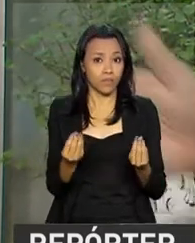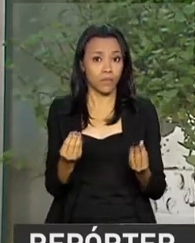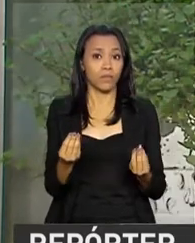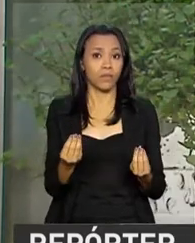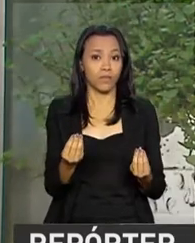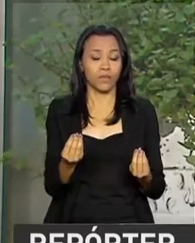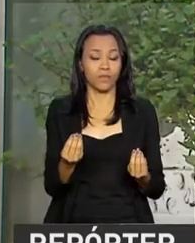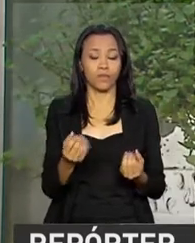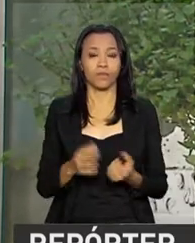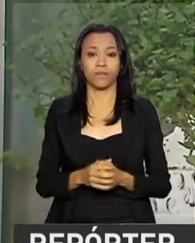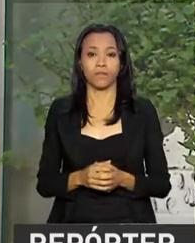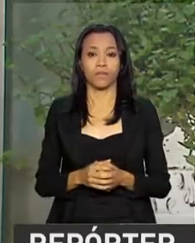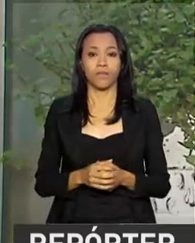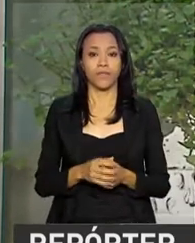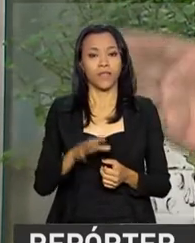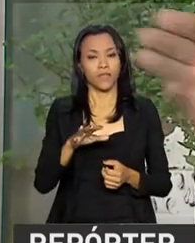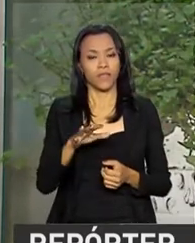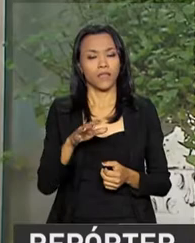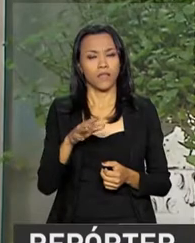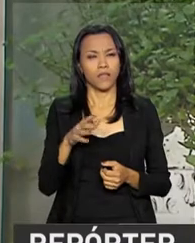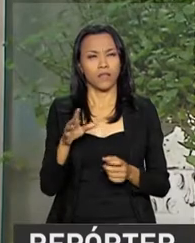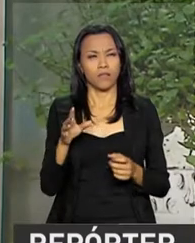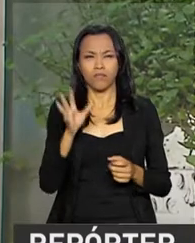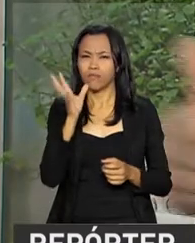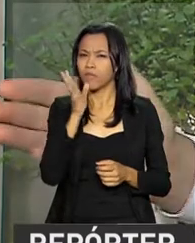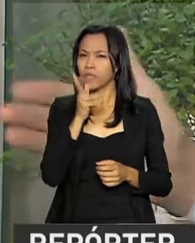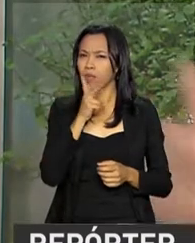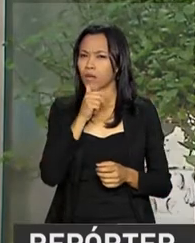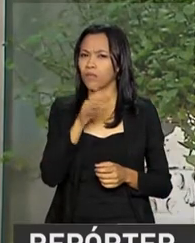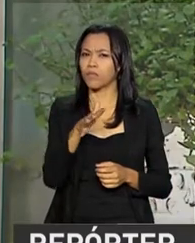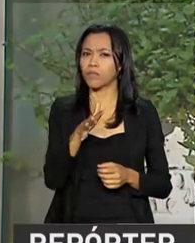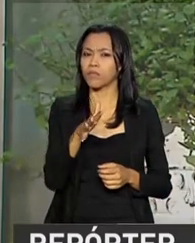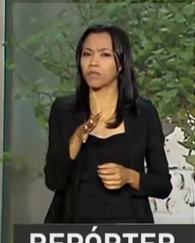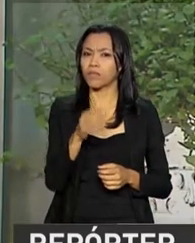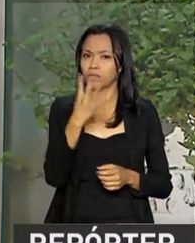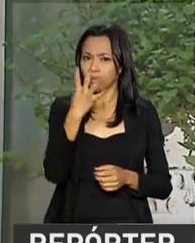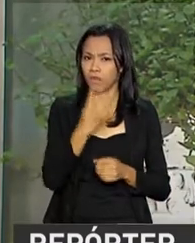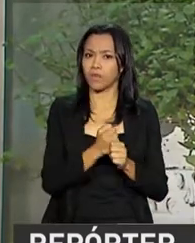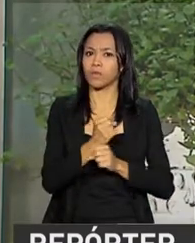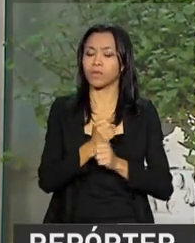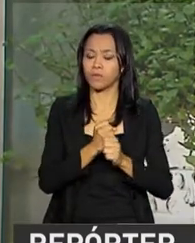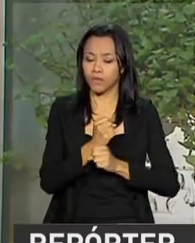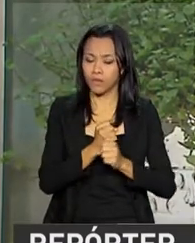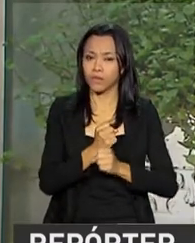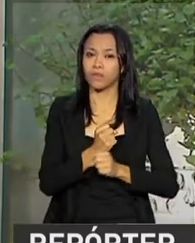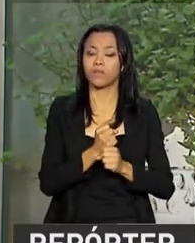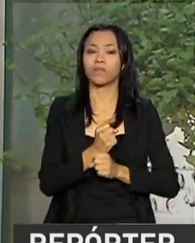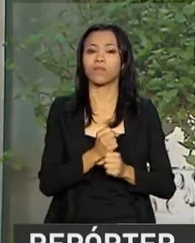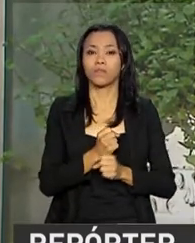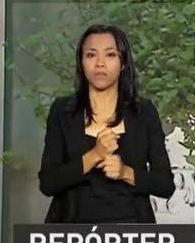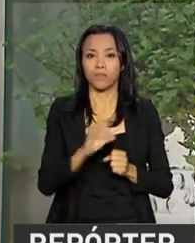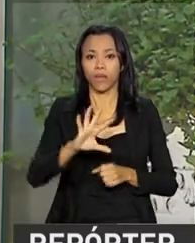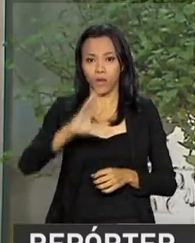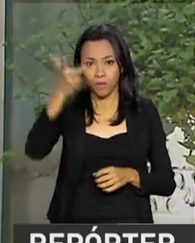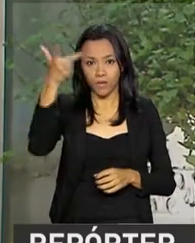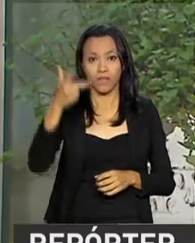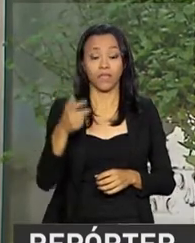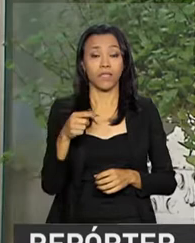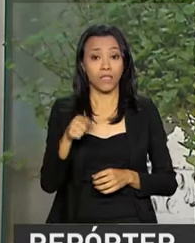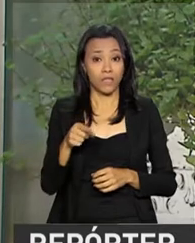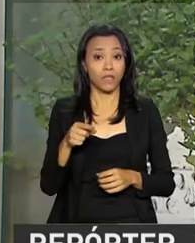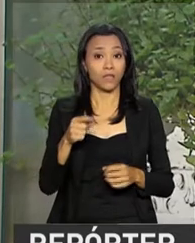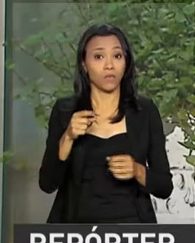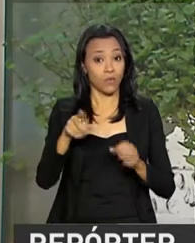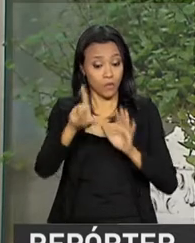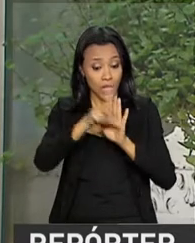do tempo. Então estimamos que isso demora pelo menos uns 4 anos para ocorrer. E ocorre a partir do momento em que a